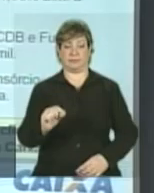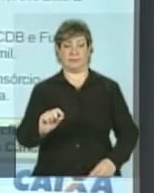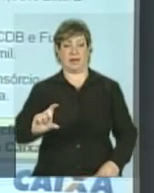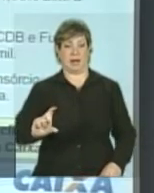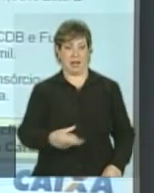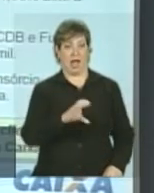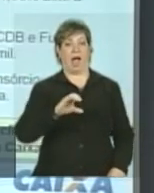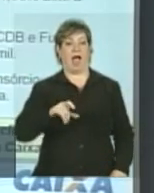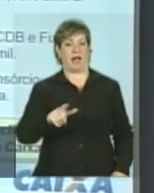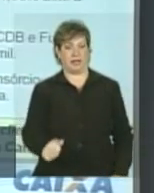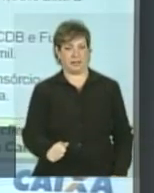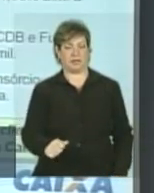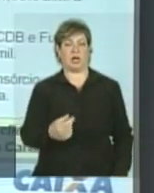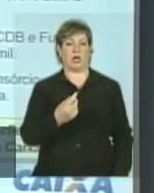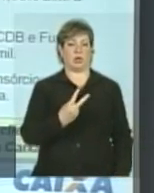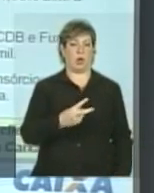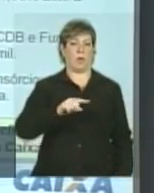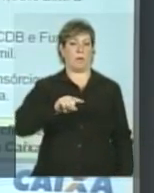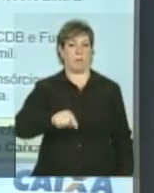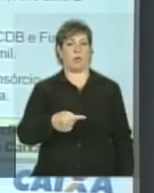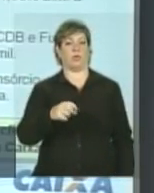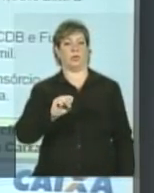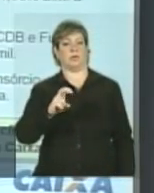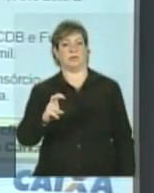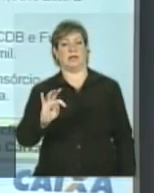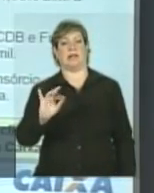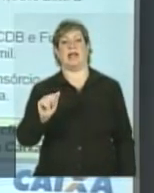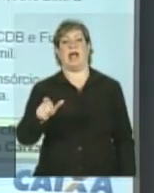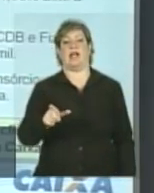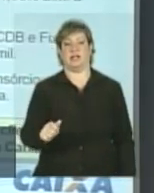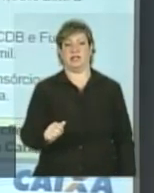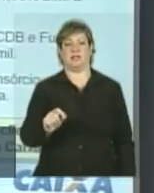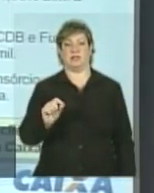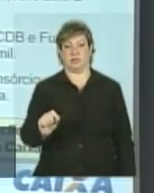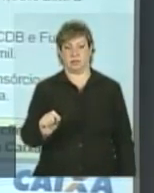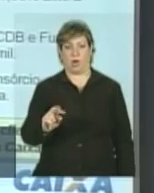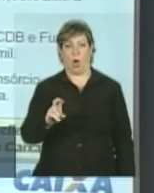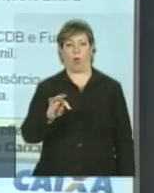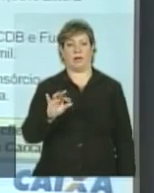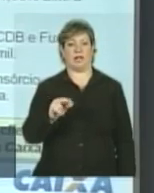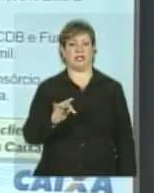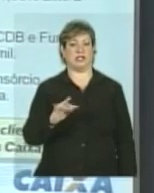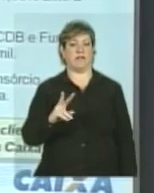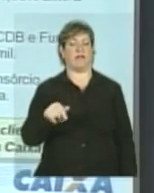cartão azul da Caixa, com 2,85% de taxa de rotativa no cartão,